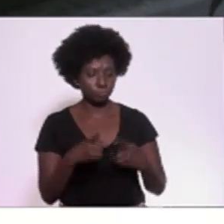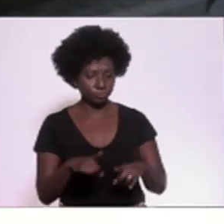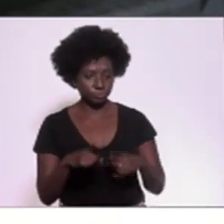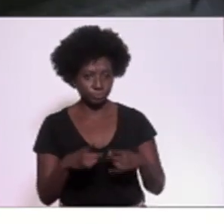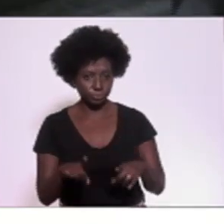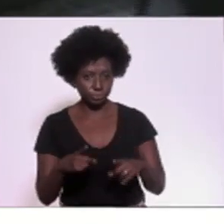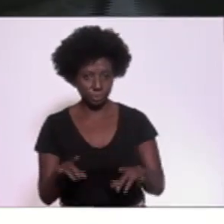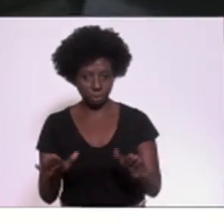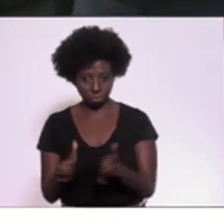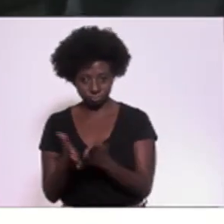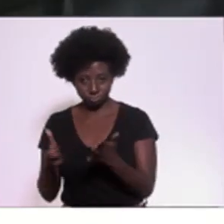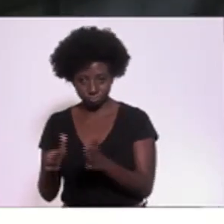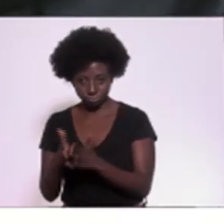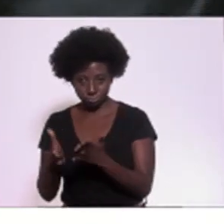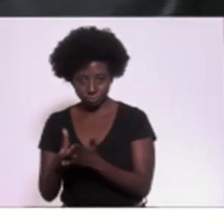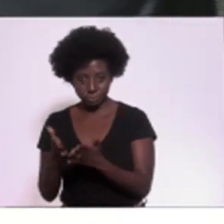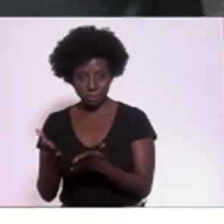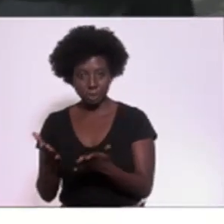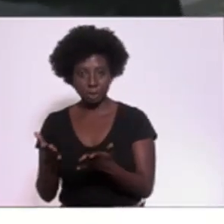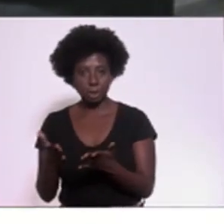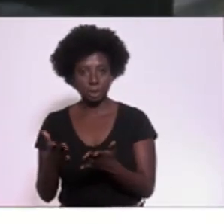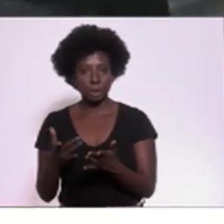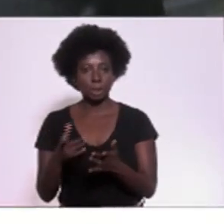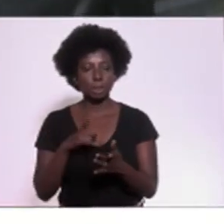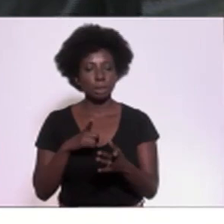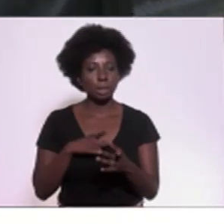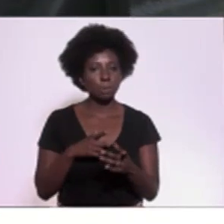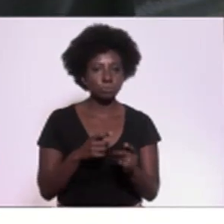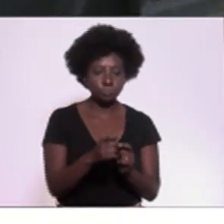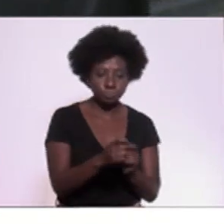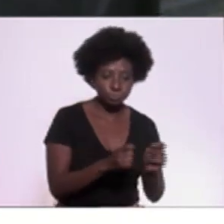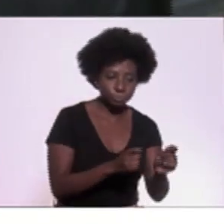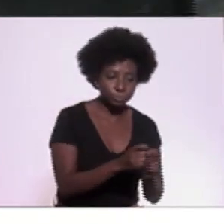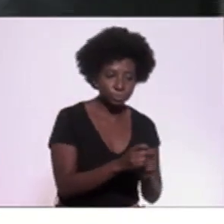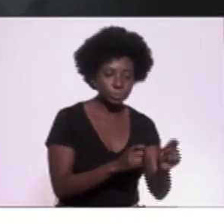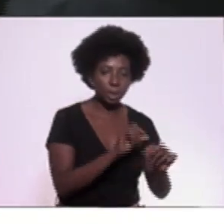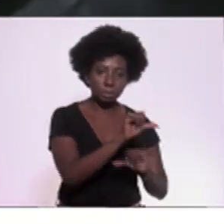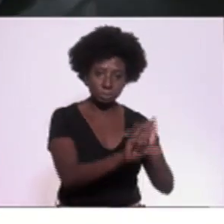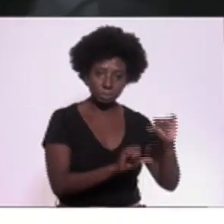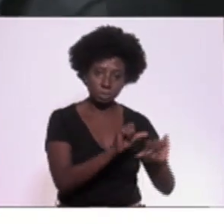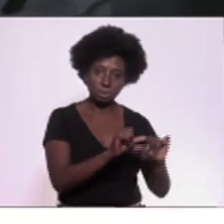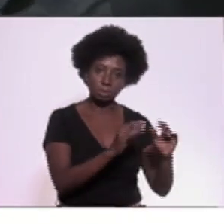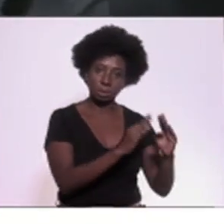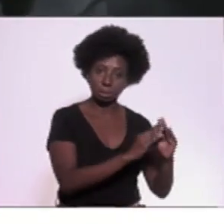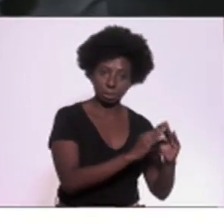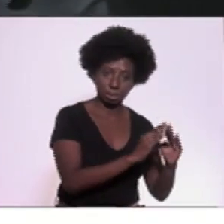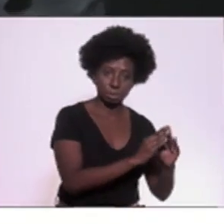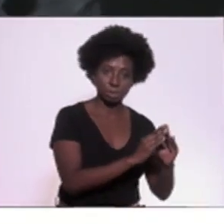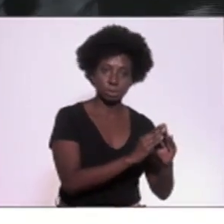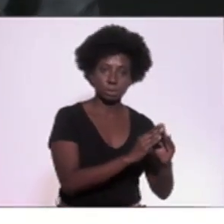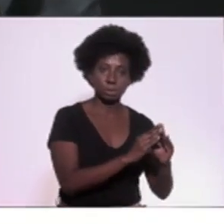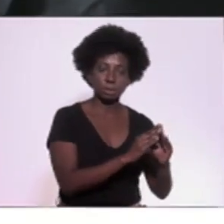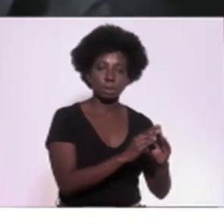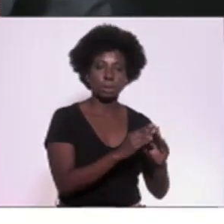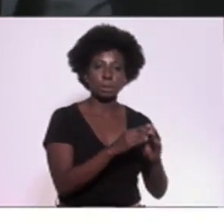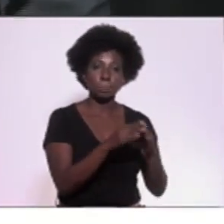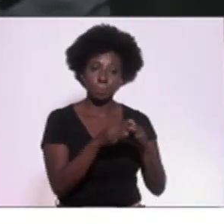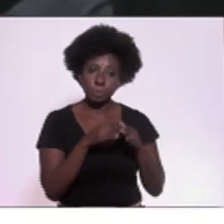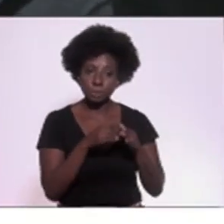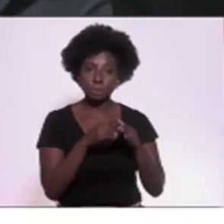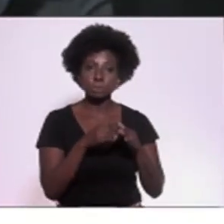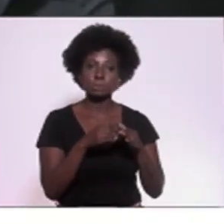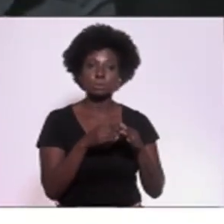está tramitando as modificações na Casa. Então, eu solicito, Vossa Excelência, se Vossa Excelência